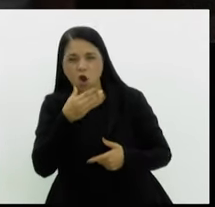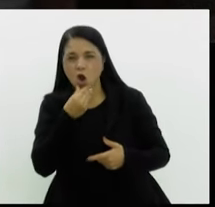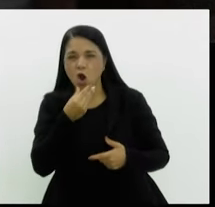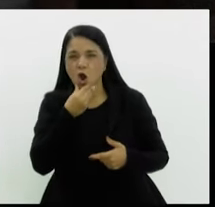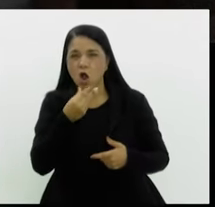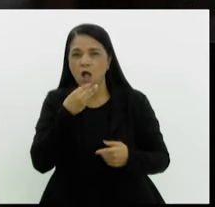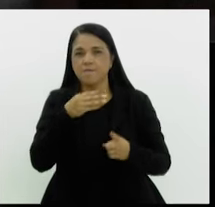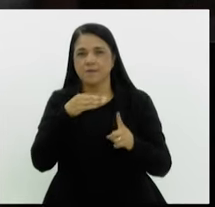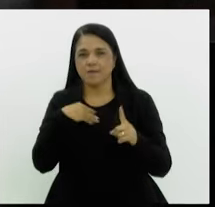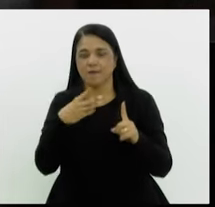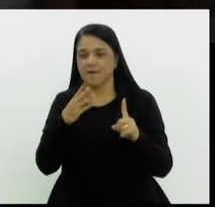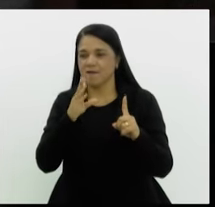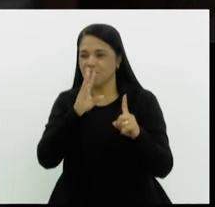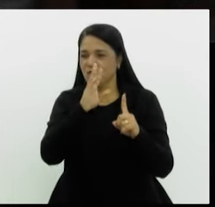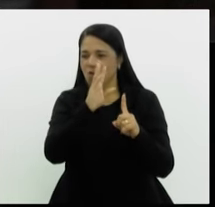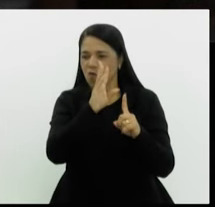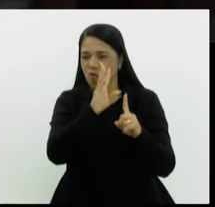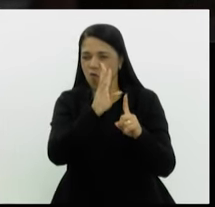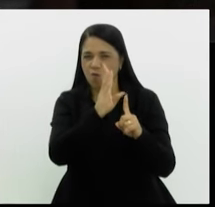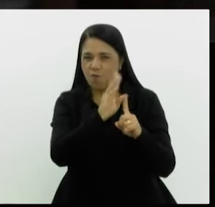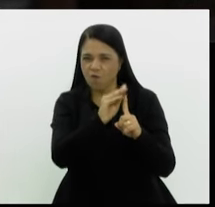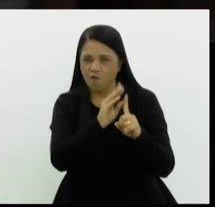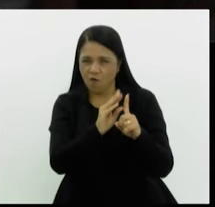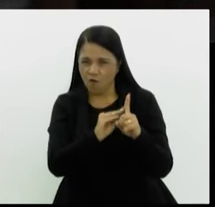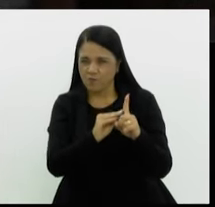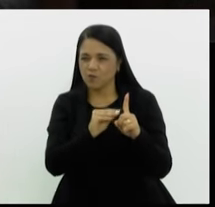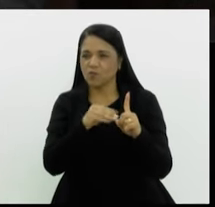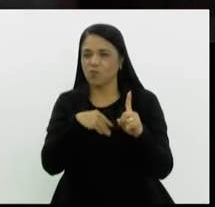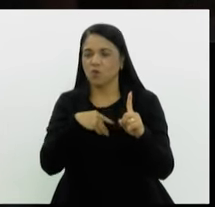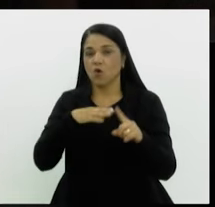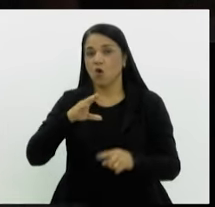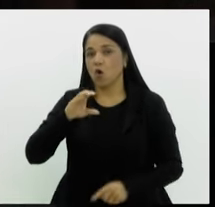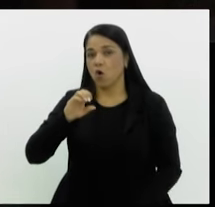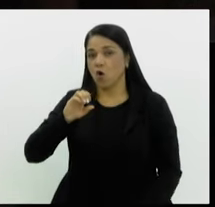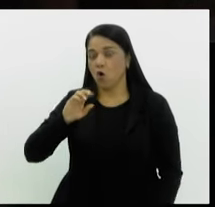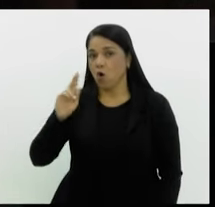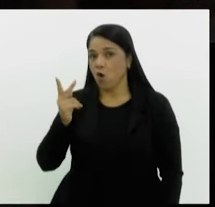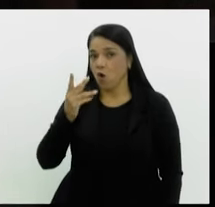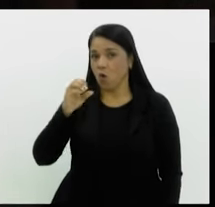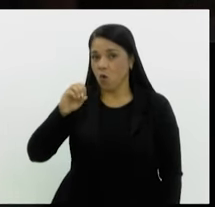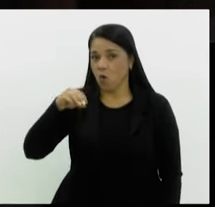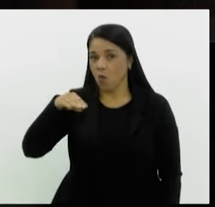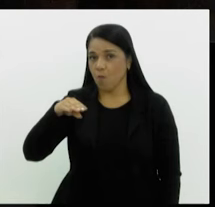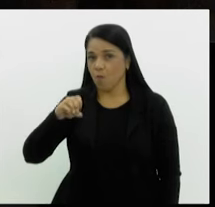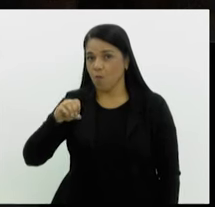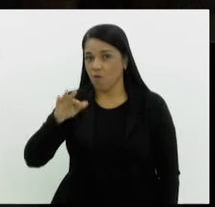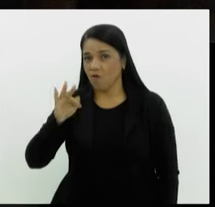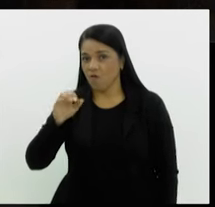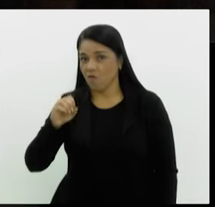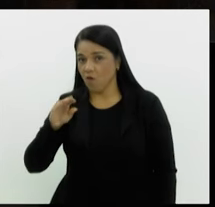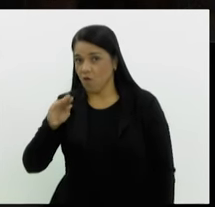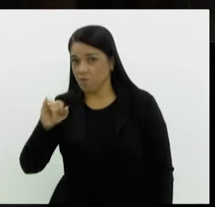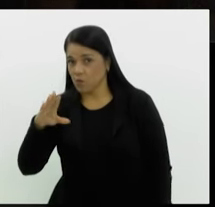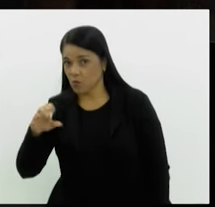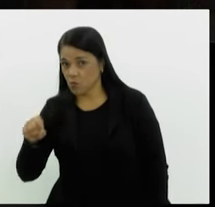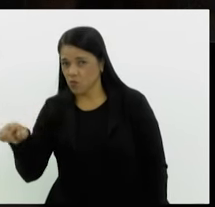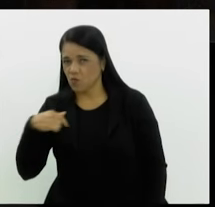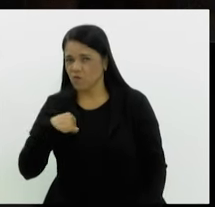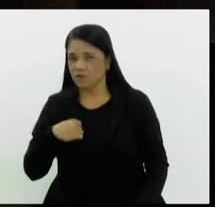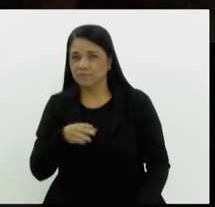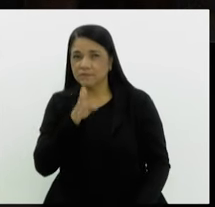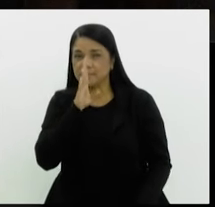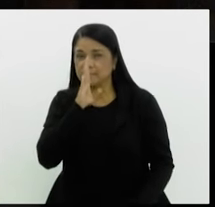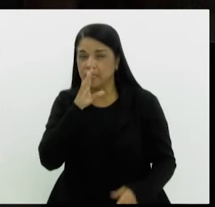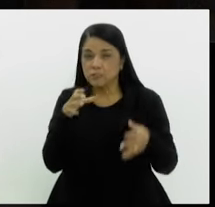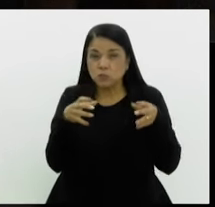homofóbico, né? Ele não é nenhum anjinho. Mas o silêncio não foi só dos movimentos feministas,